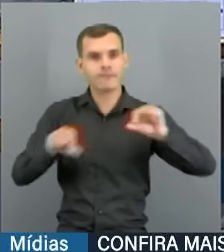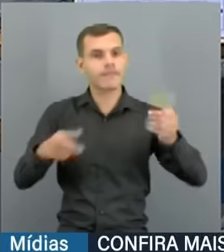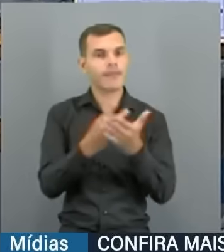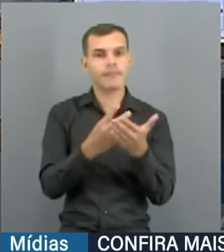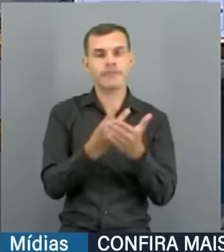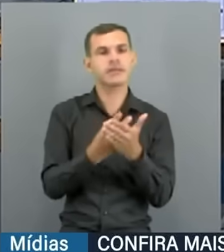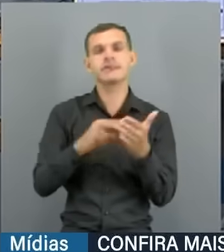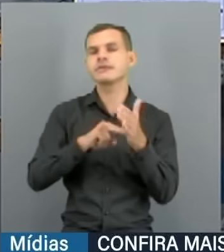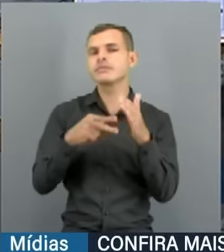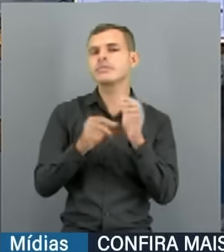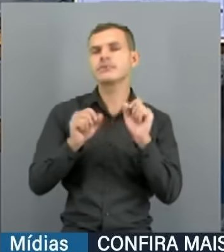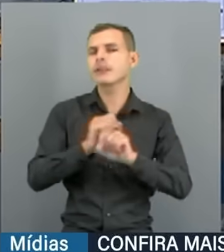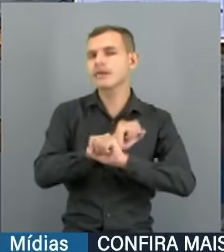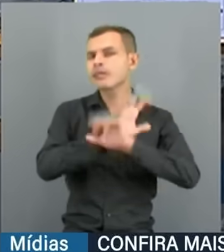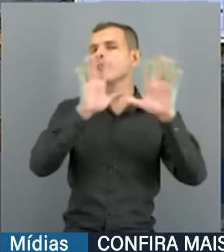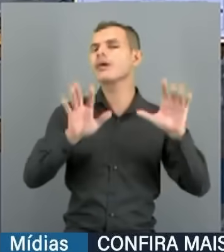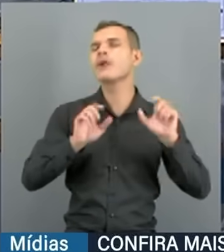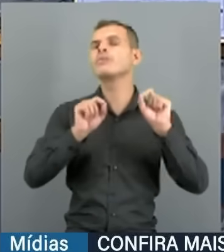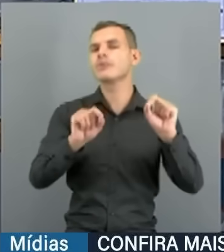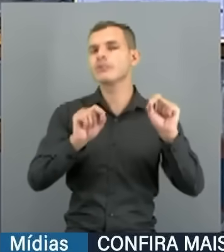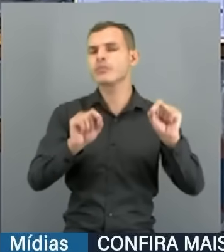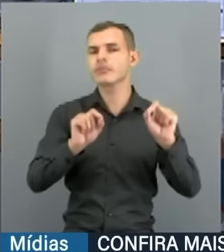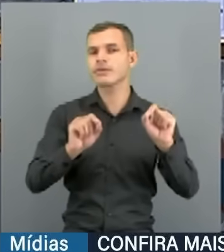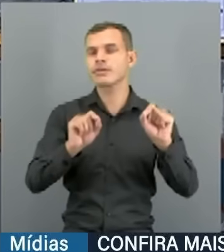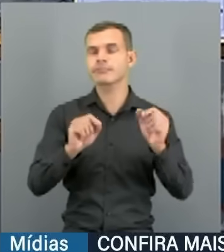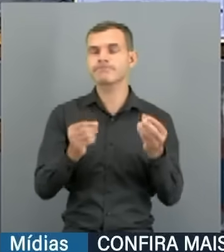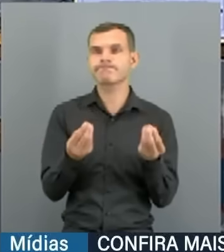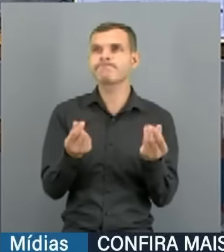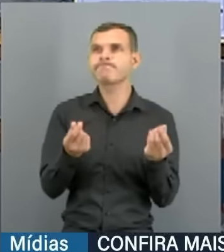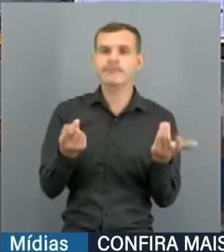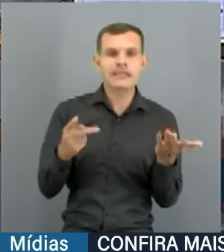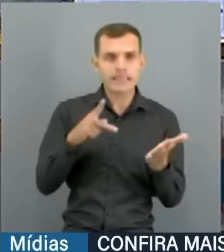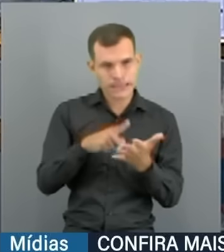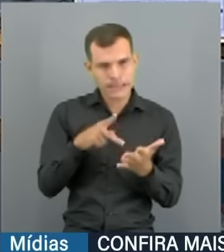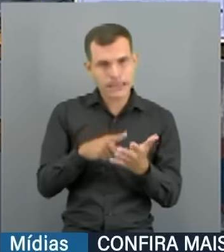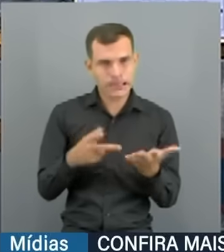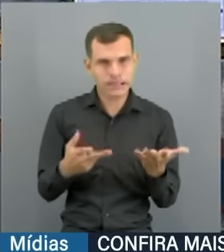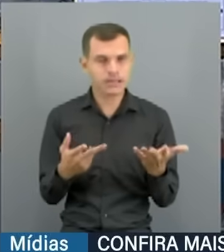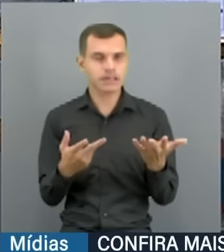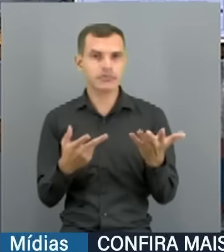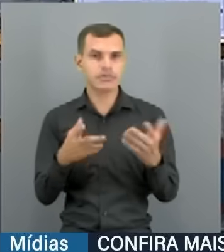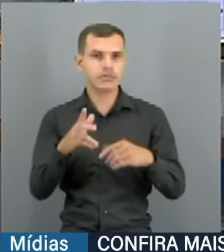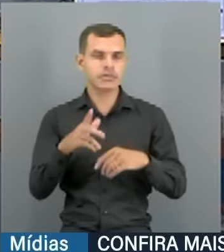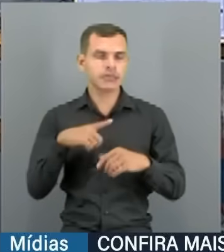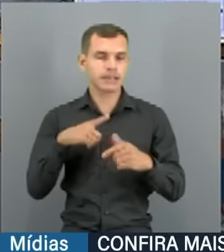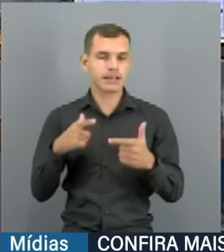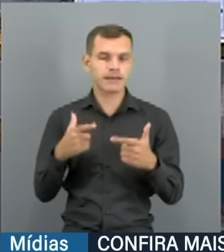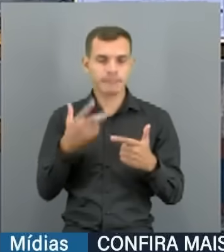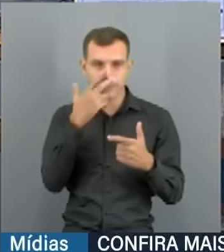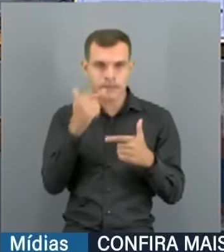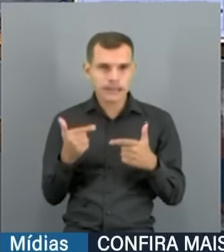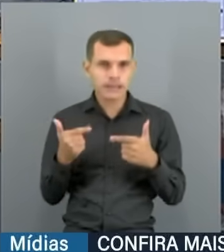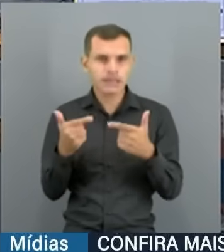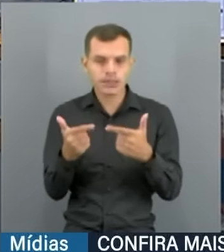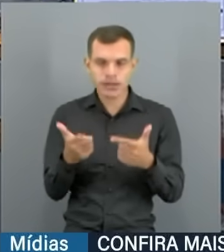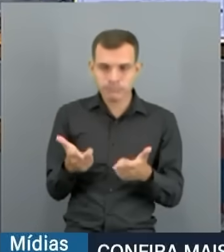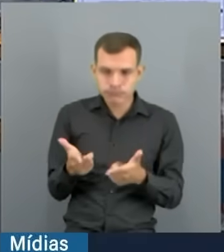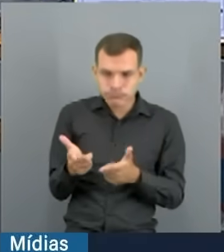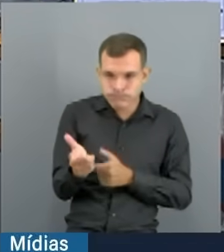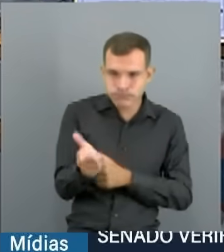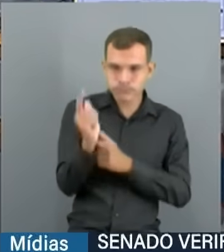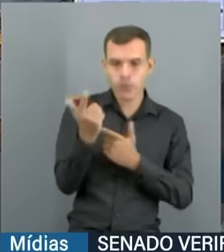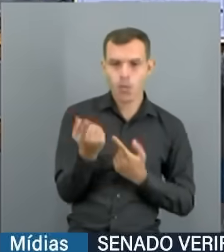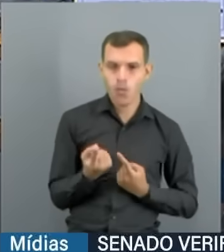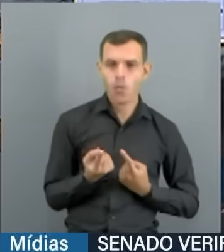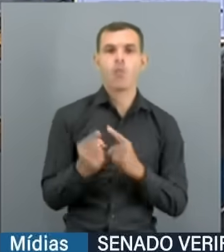tentativa clara de criar, na verdade, uma ação de terrorismo, atentar contra a vida